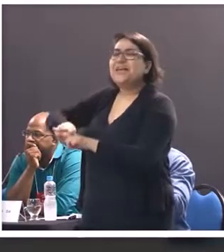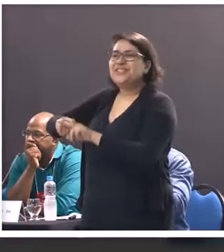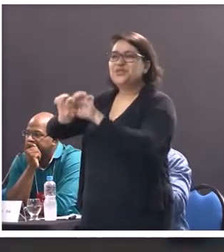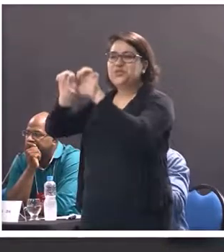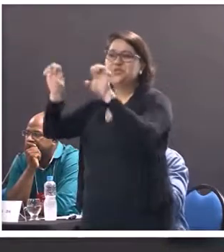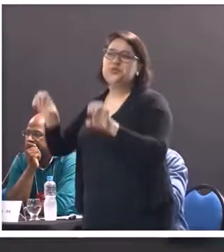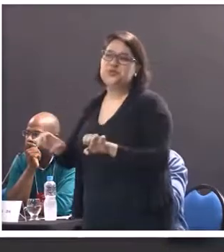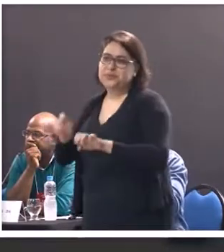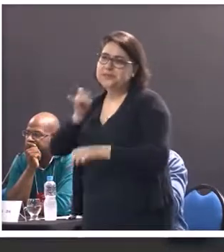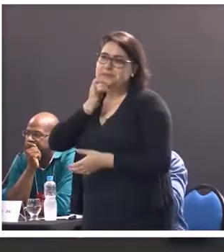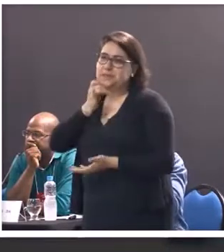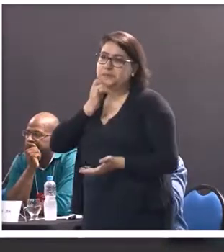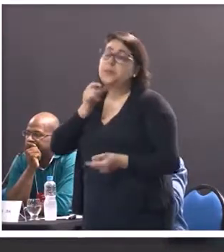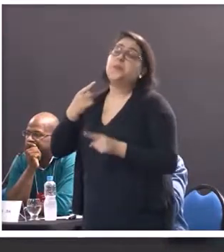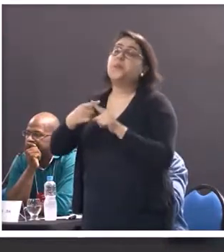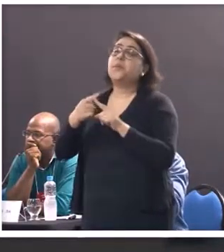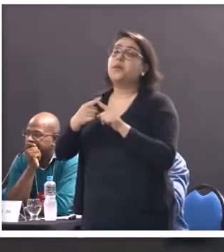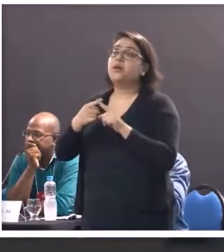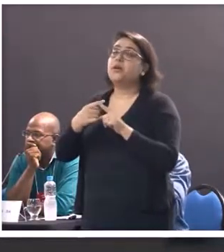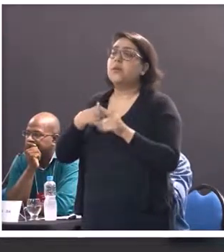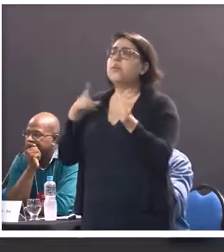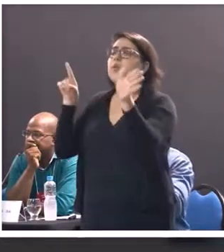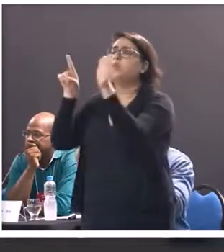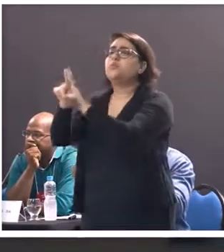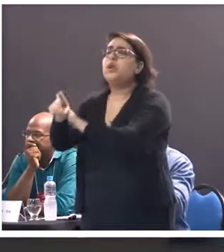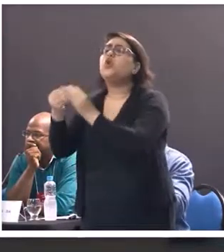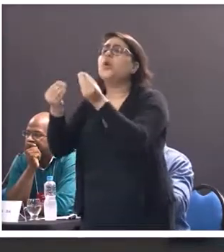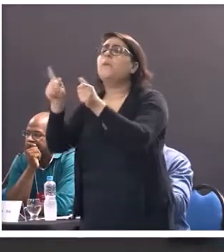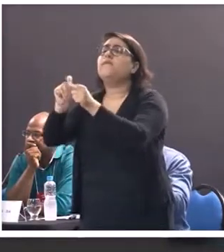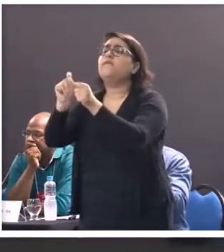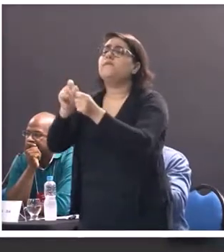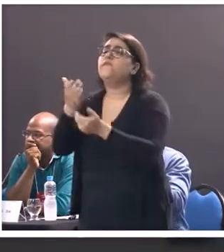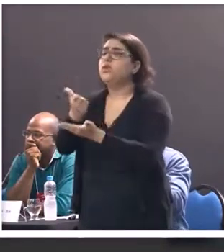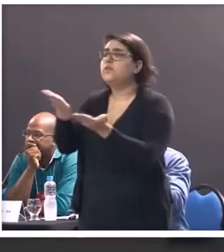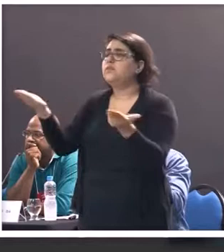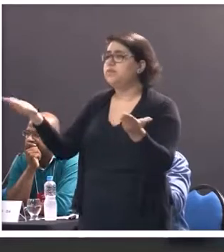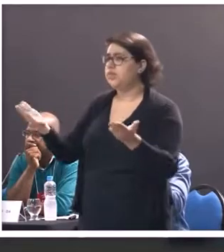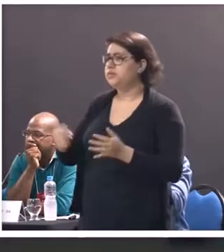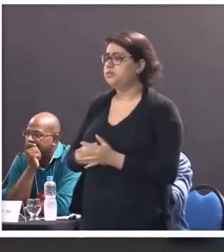estrutura, porque se eu perguntar assim para vocês, como é que vocês fariam?